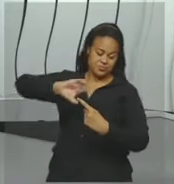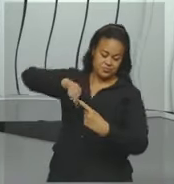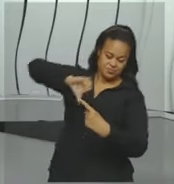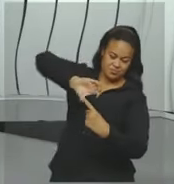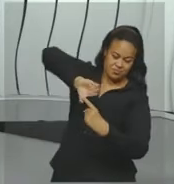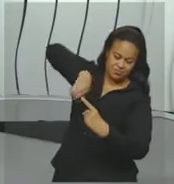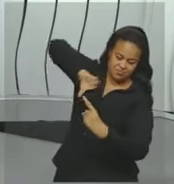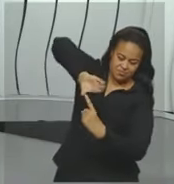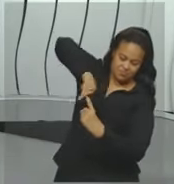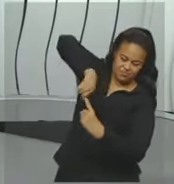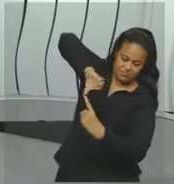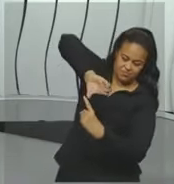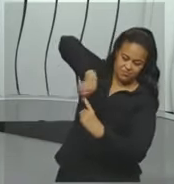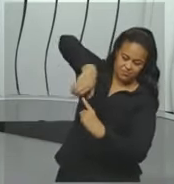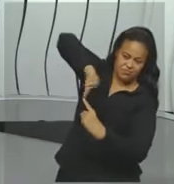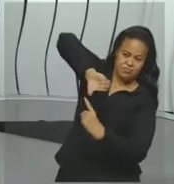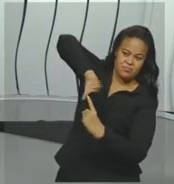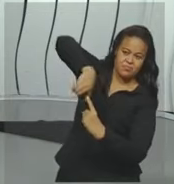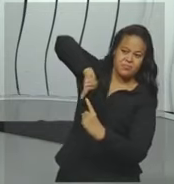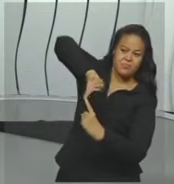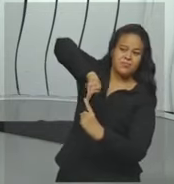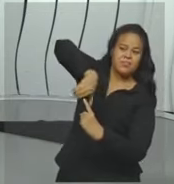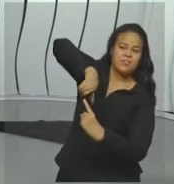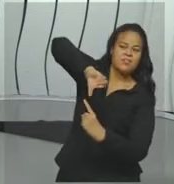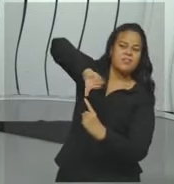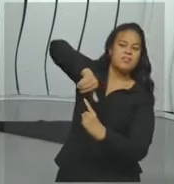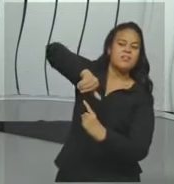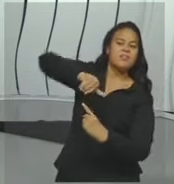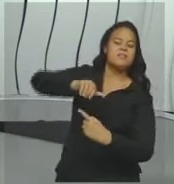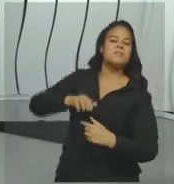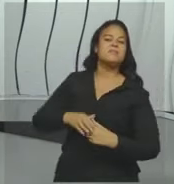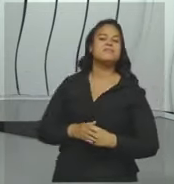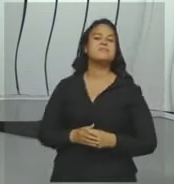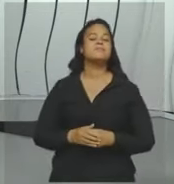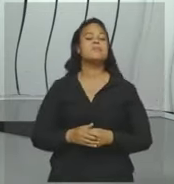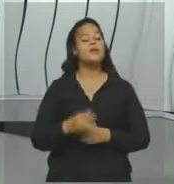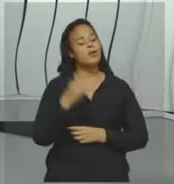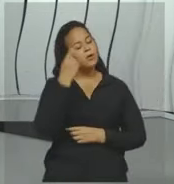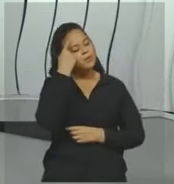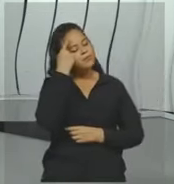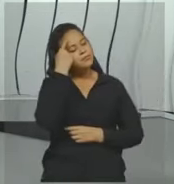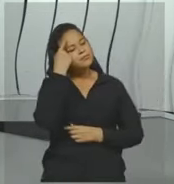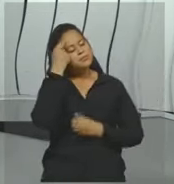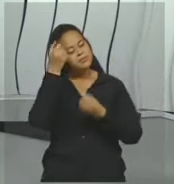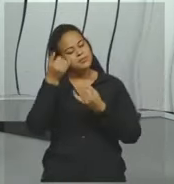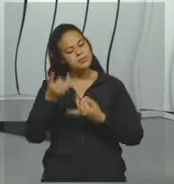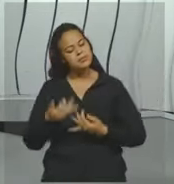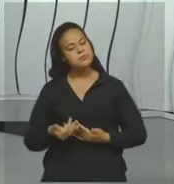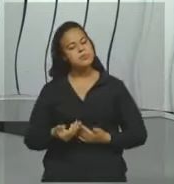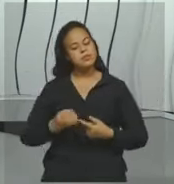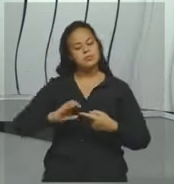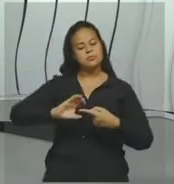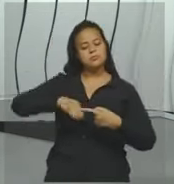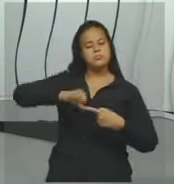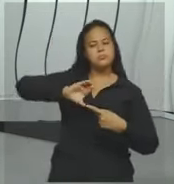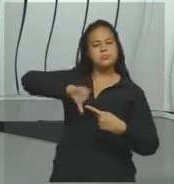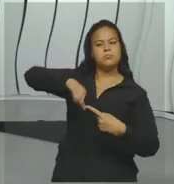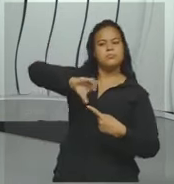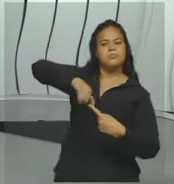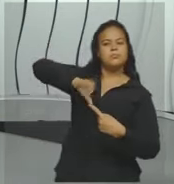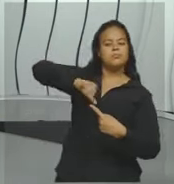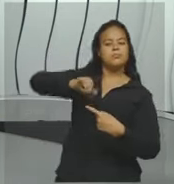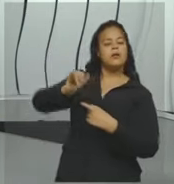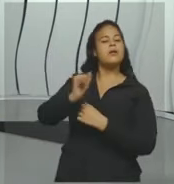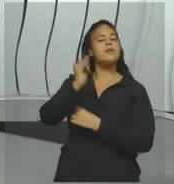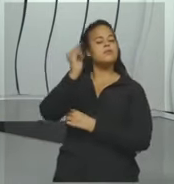enrolado sobre si mesmo. Essa é a ideia aí de plano inclinado para explicar os parafusos, dada a importância